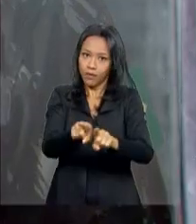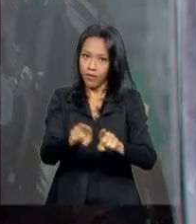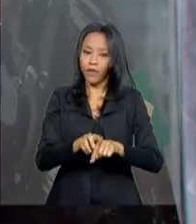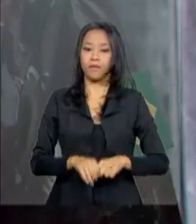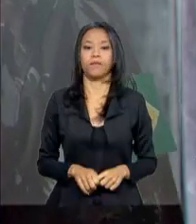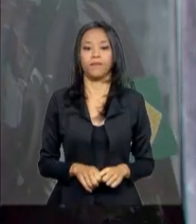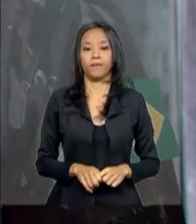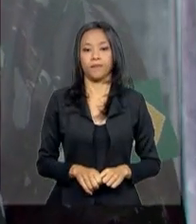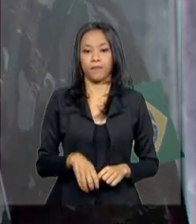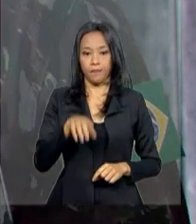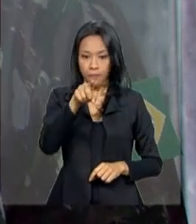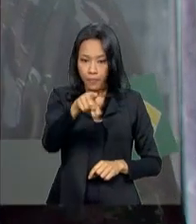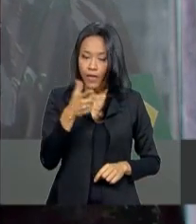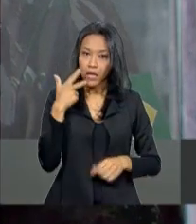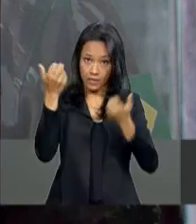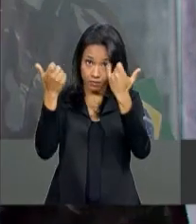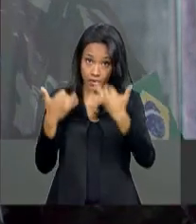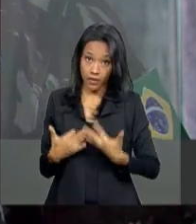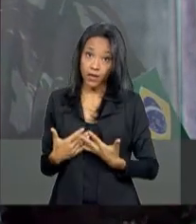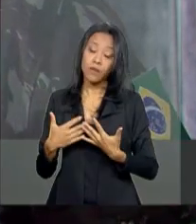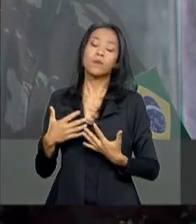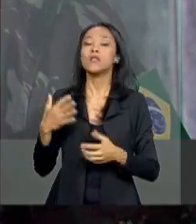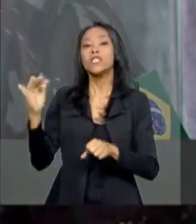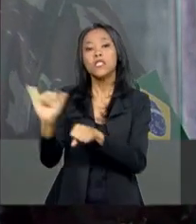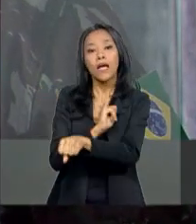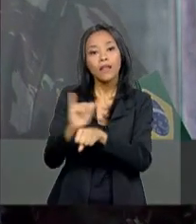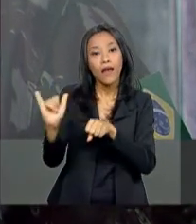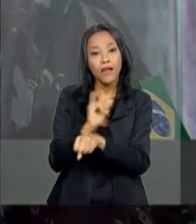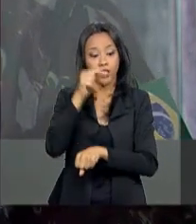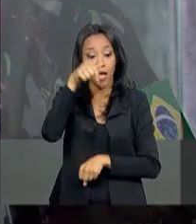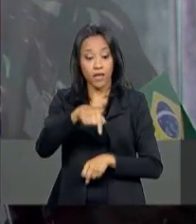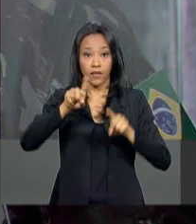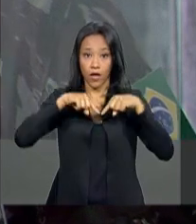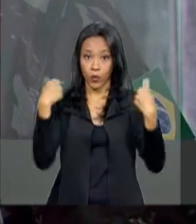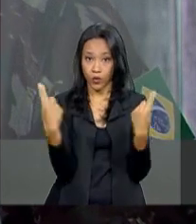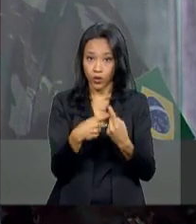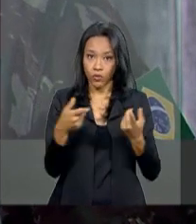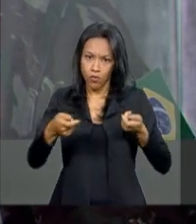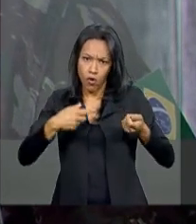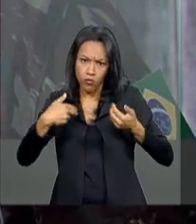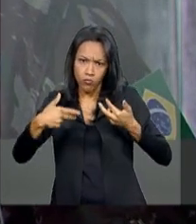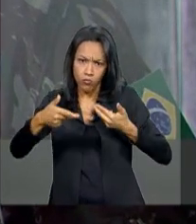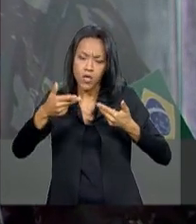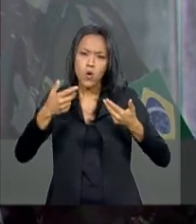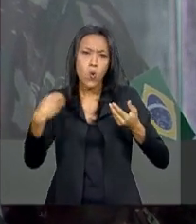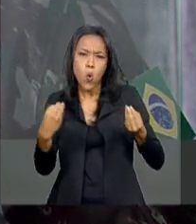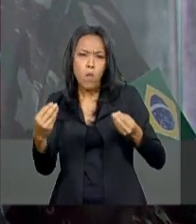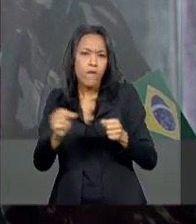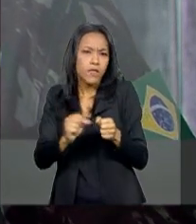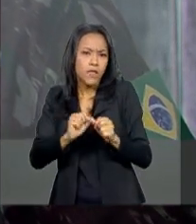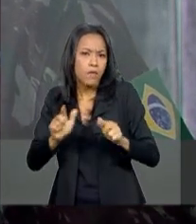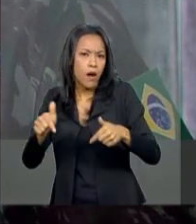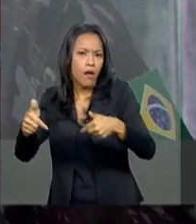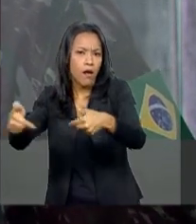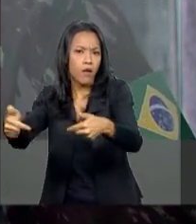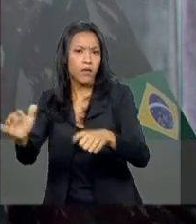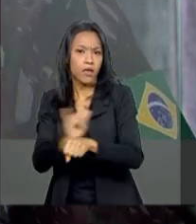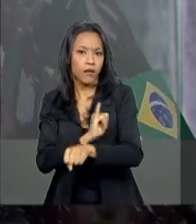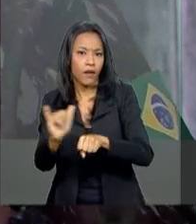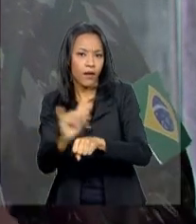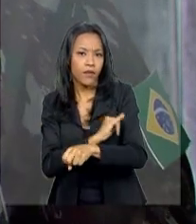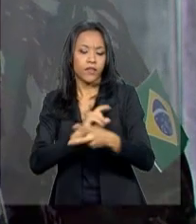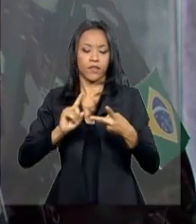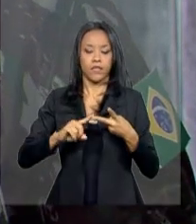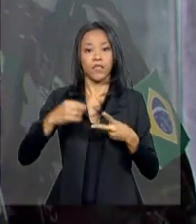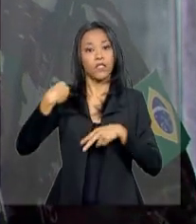No nível estratégico, o Gabinete de Intervenção define a finalidade estratégica da operação e alguns